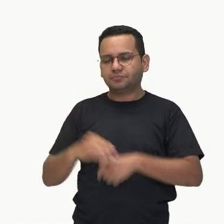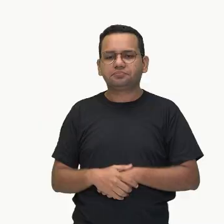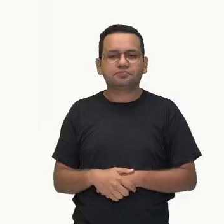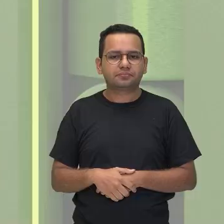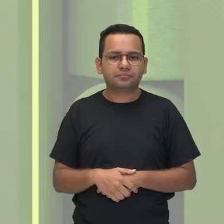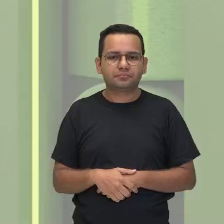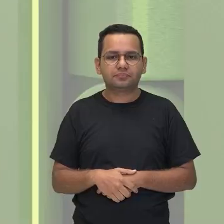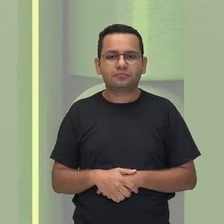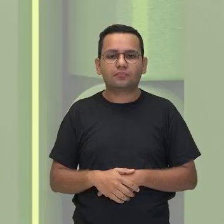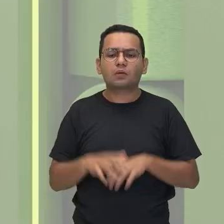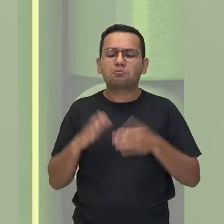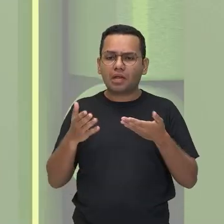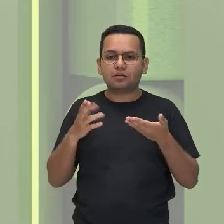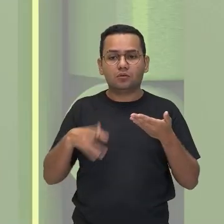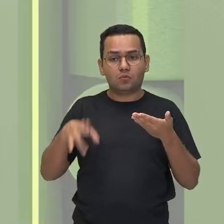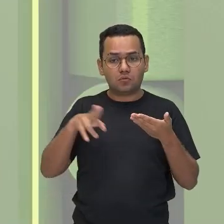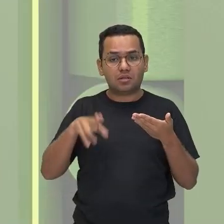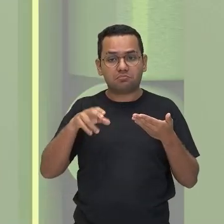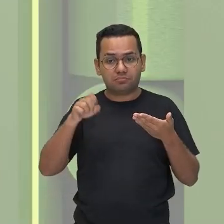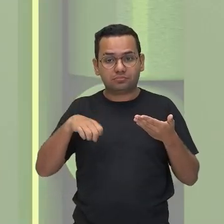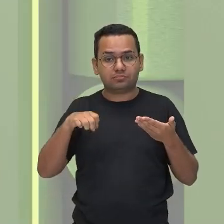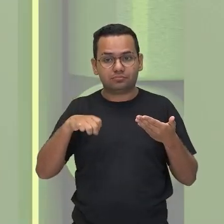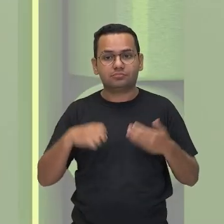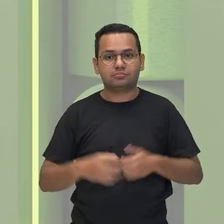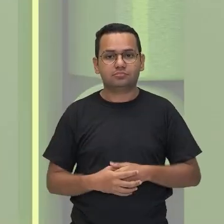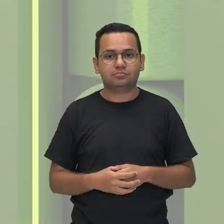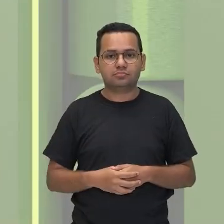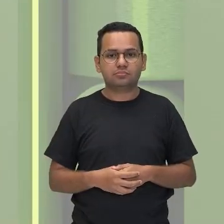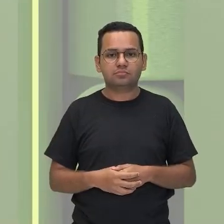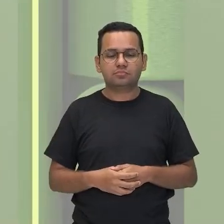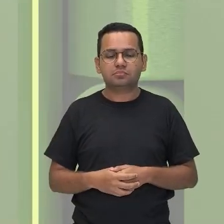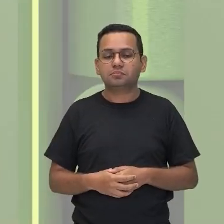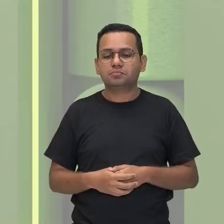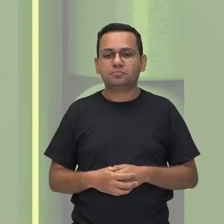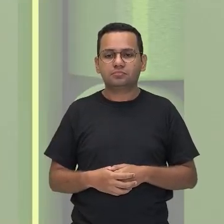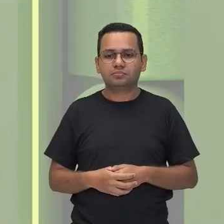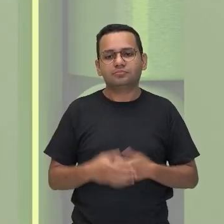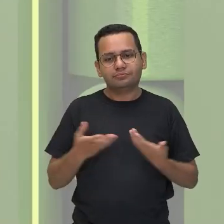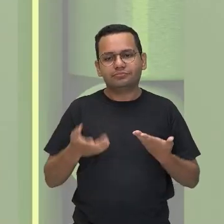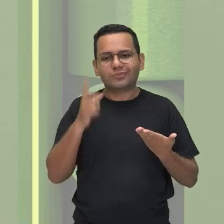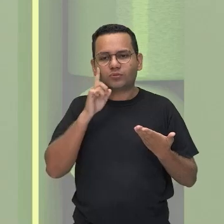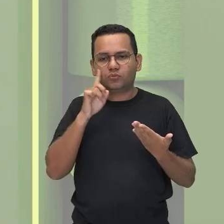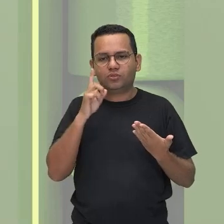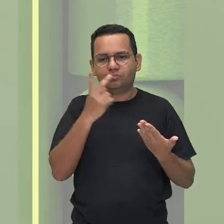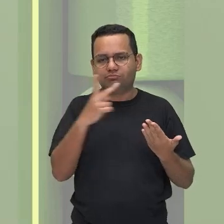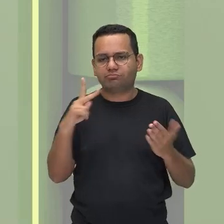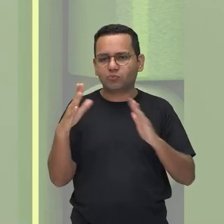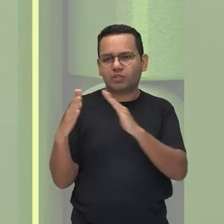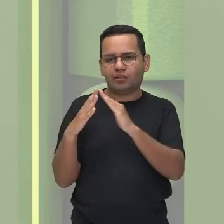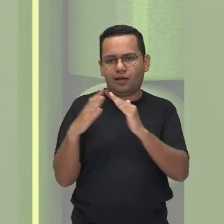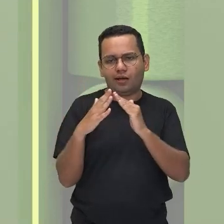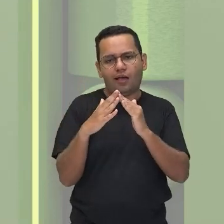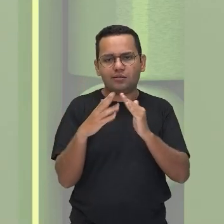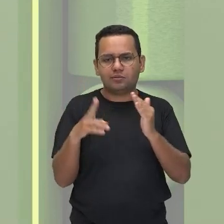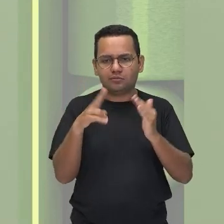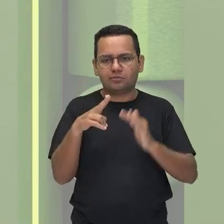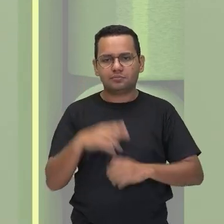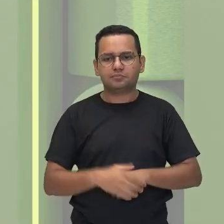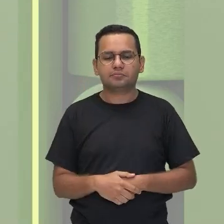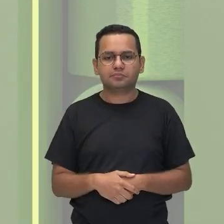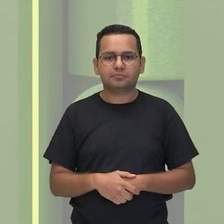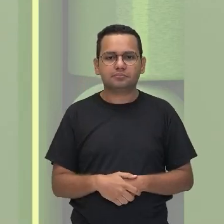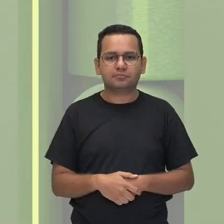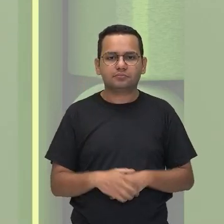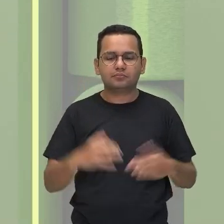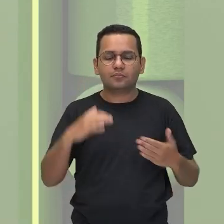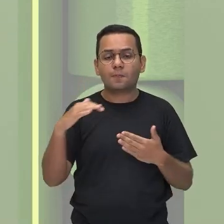e amplamente utilizado, como eu falei, mesmo nas nossas residências, no nosso dia a dia. É um processo bastante conhecido. Um